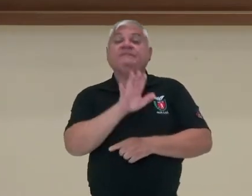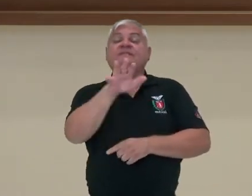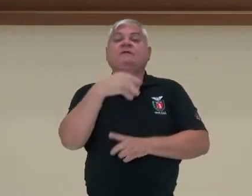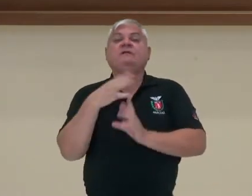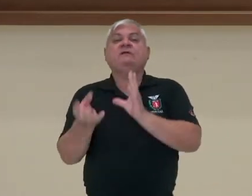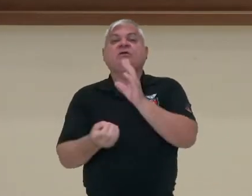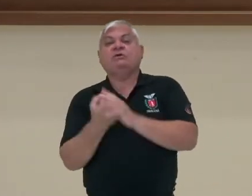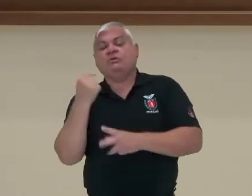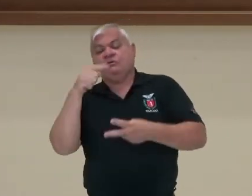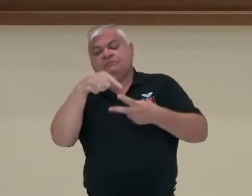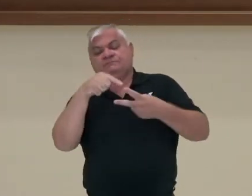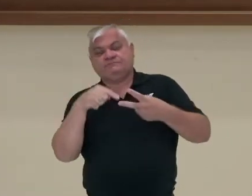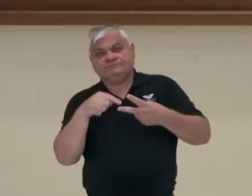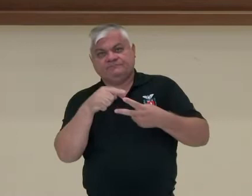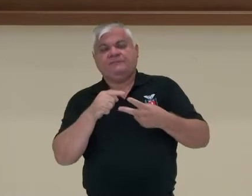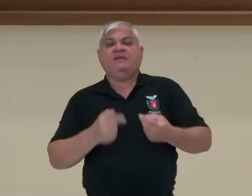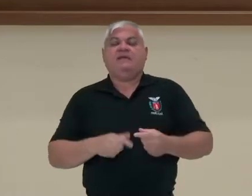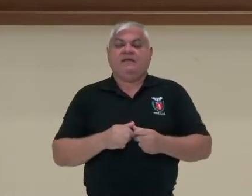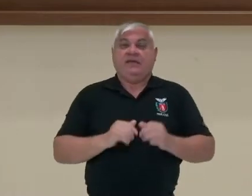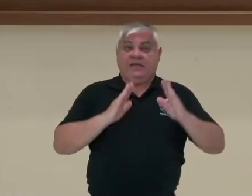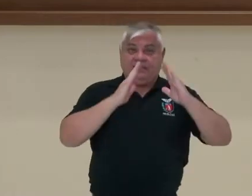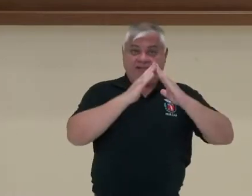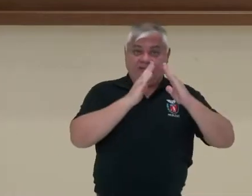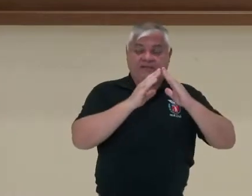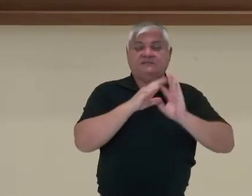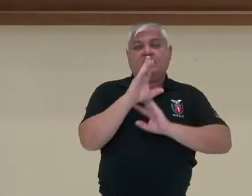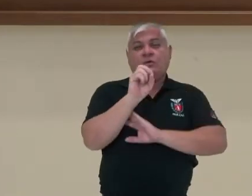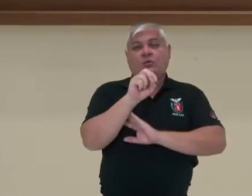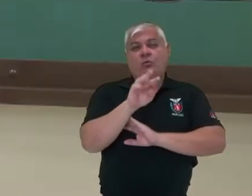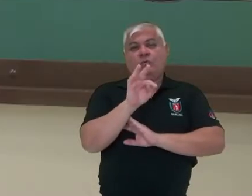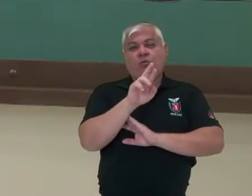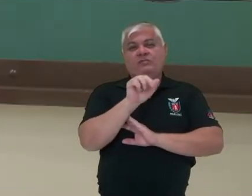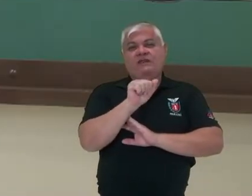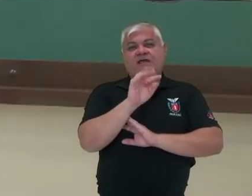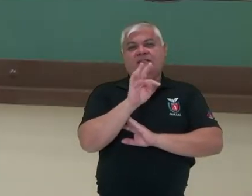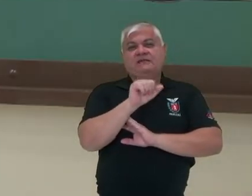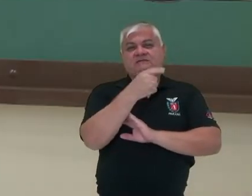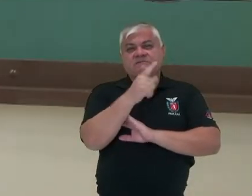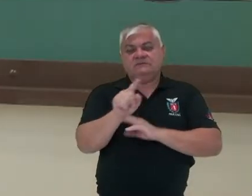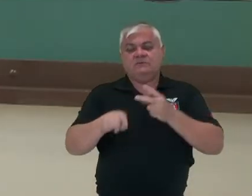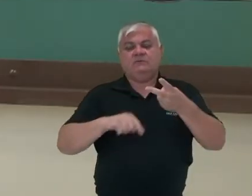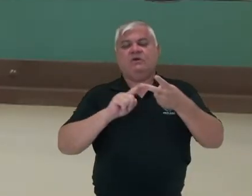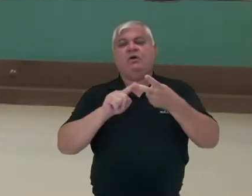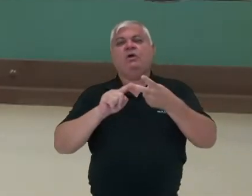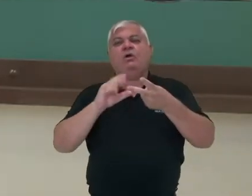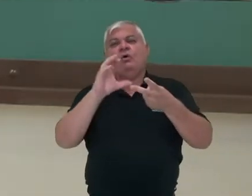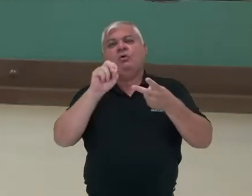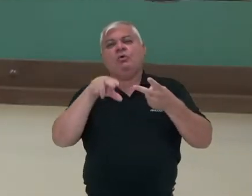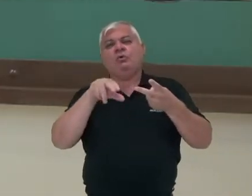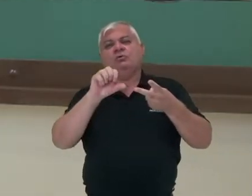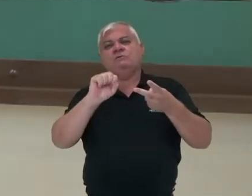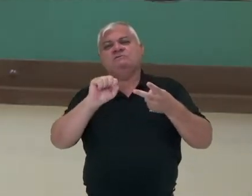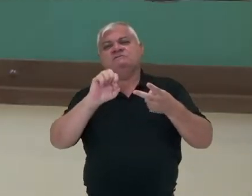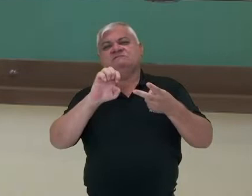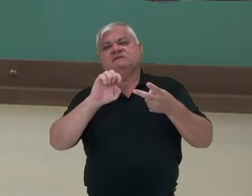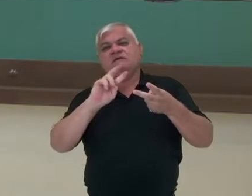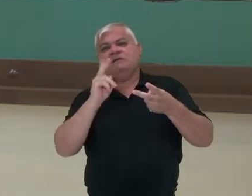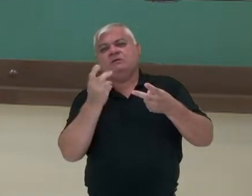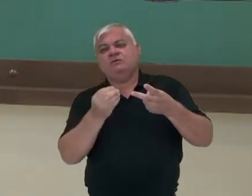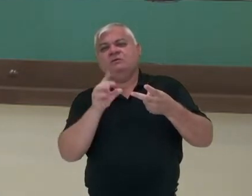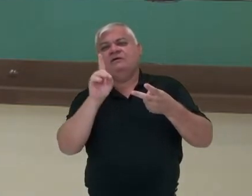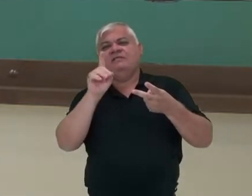criou esses dois órgãos, a Casa de Contratação e o Conselho das Índias, tá? Inicialmente, a